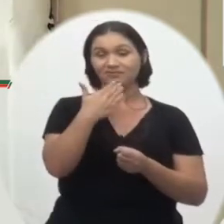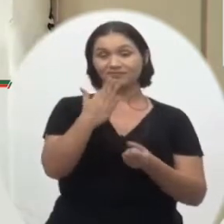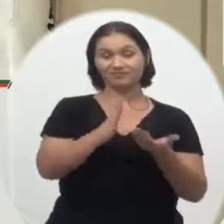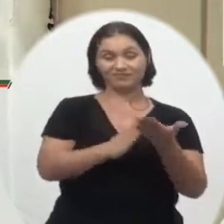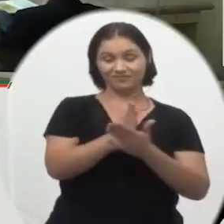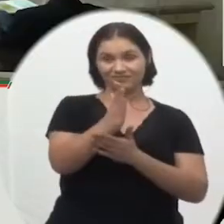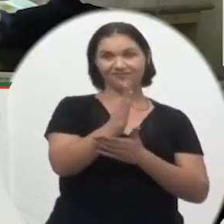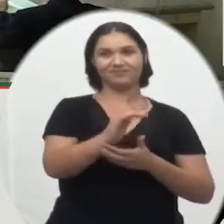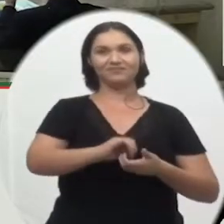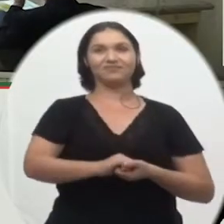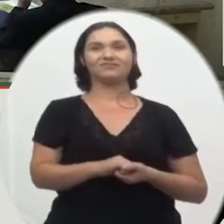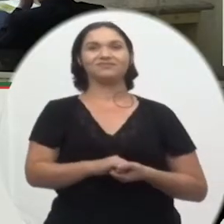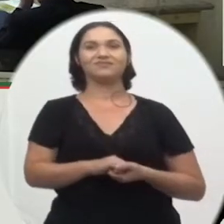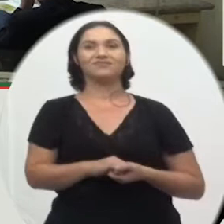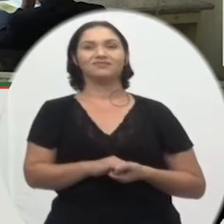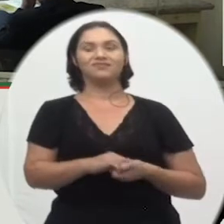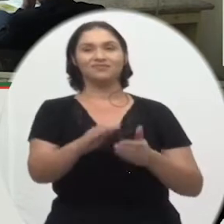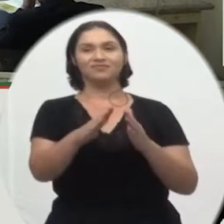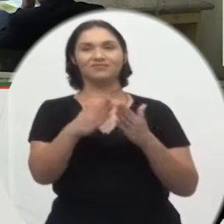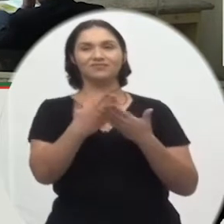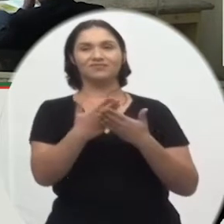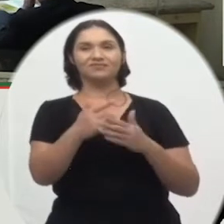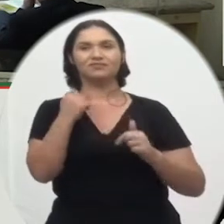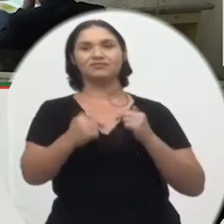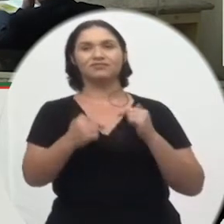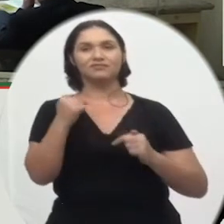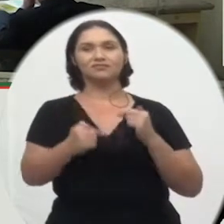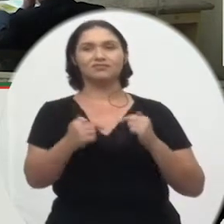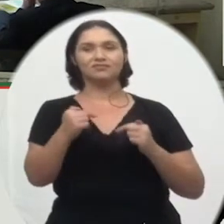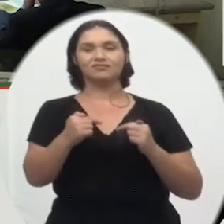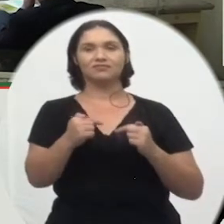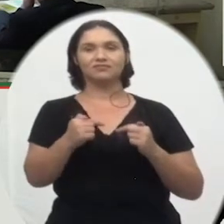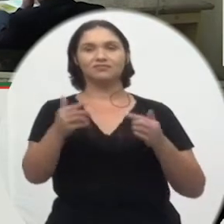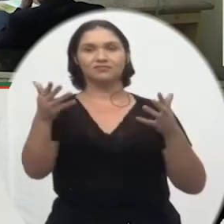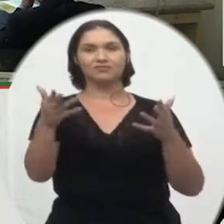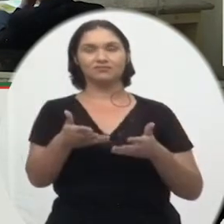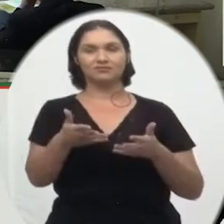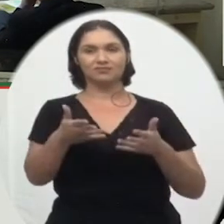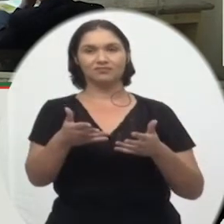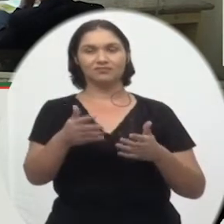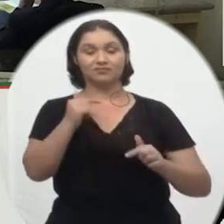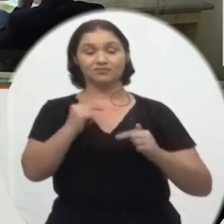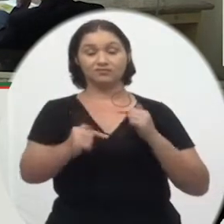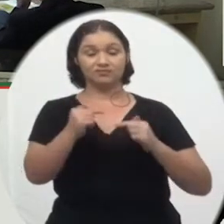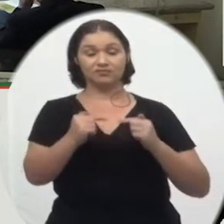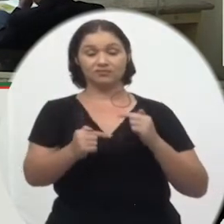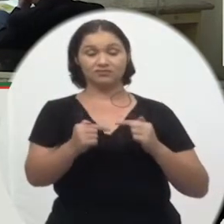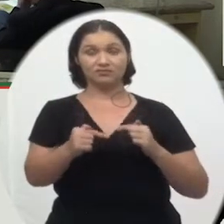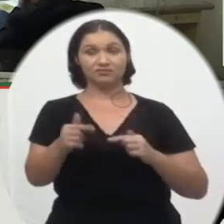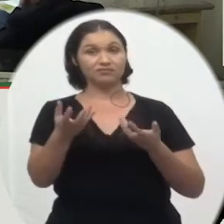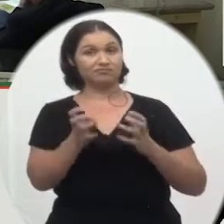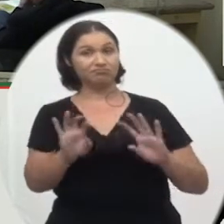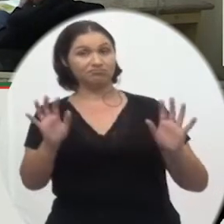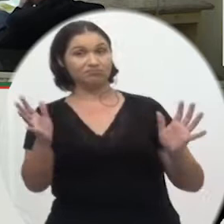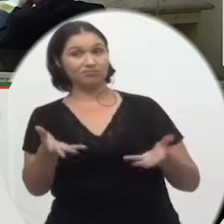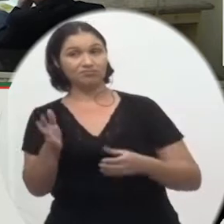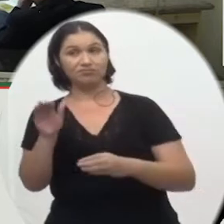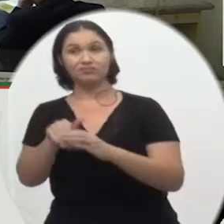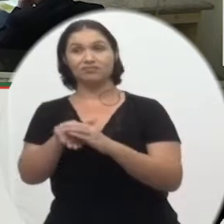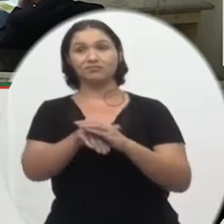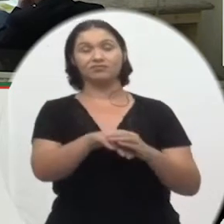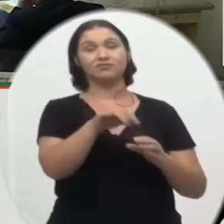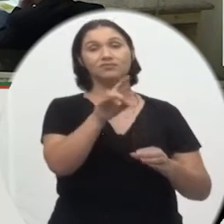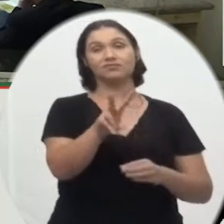título. O requerimento continua em discussão. Não havendo quem queira discutir, está em votação. Os